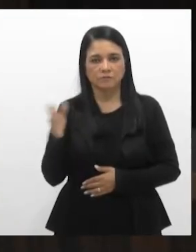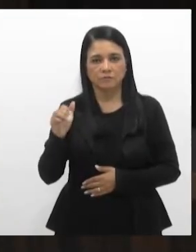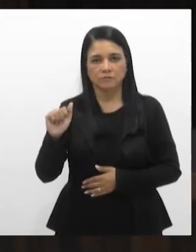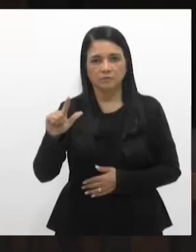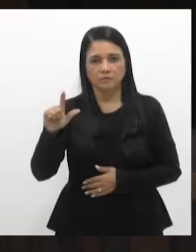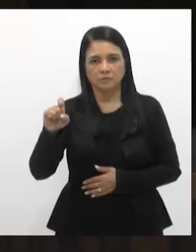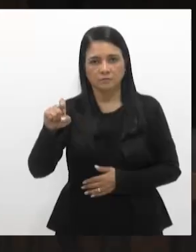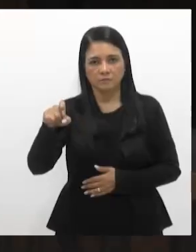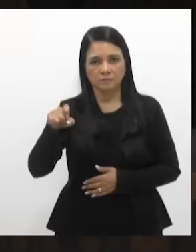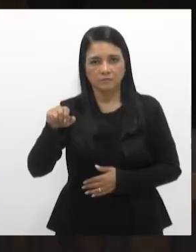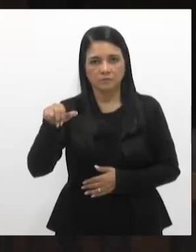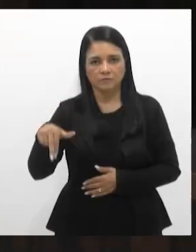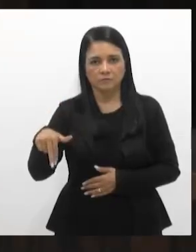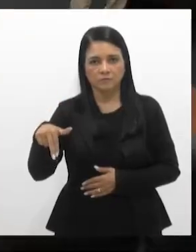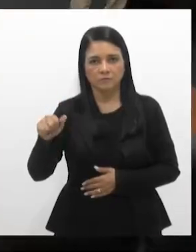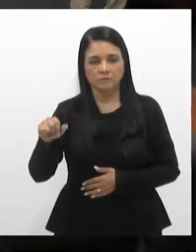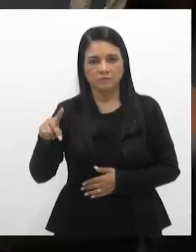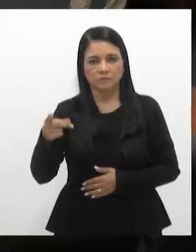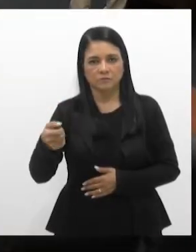Knoploch.